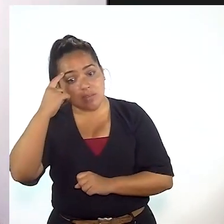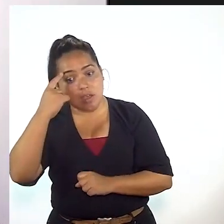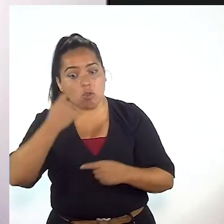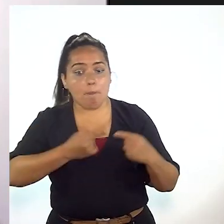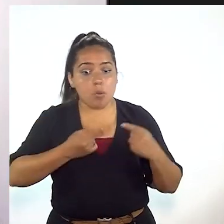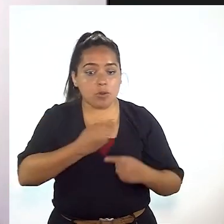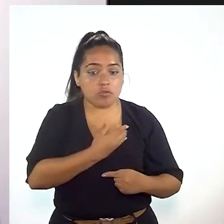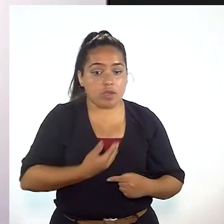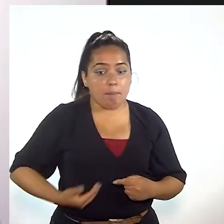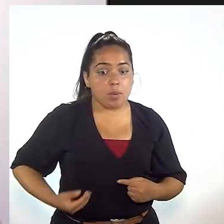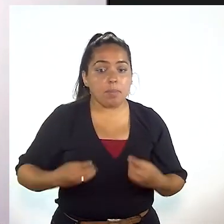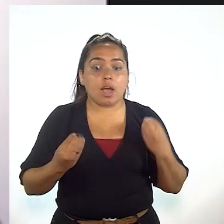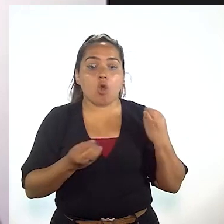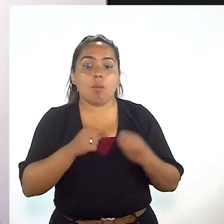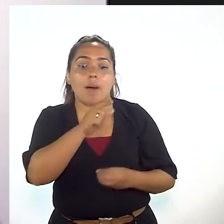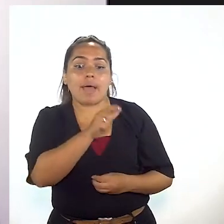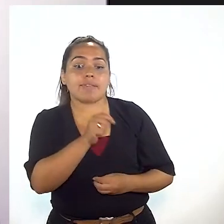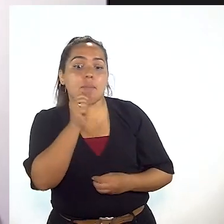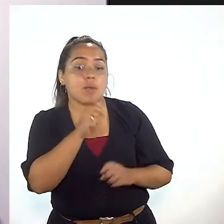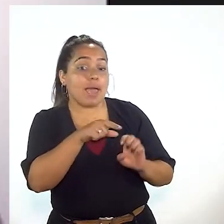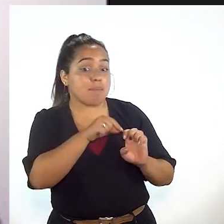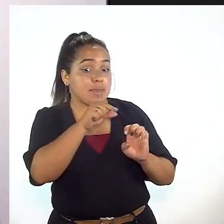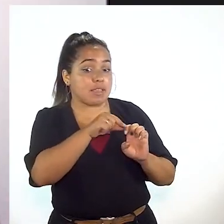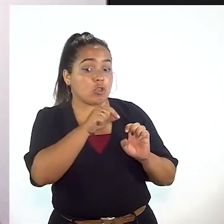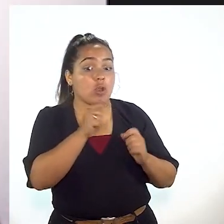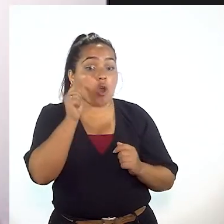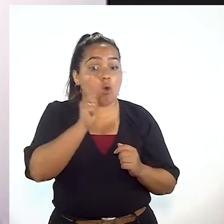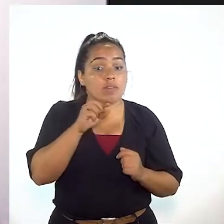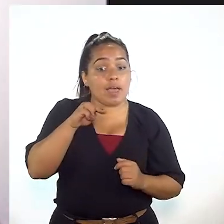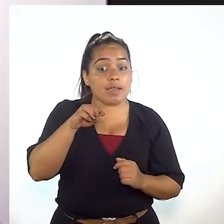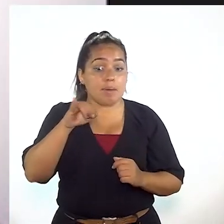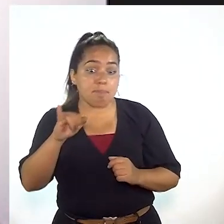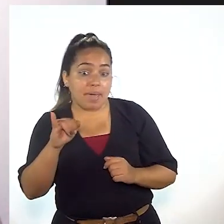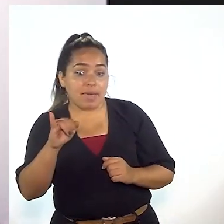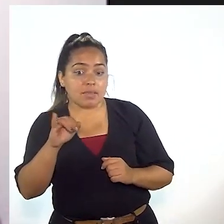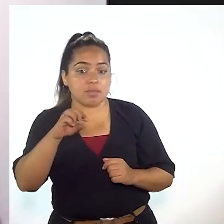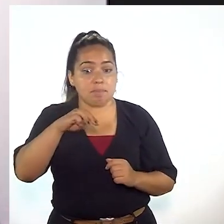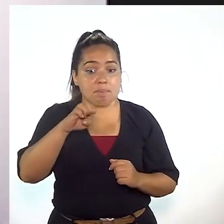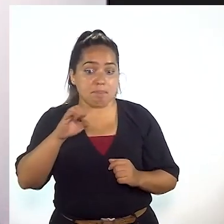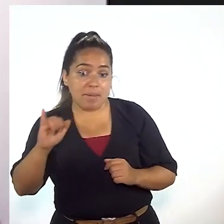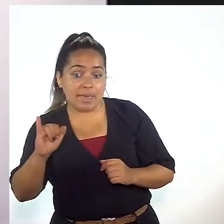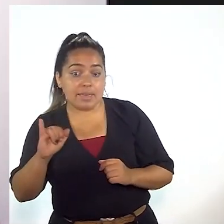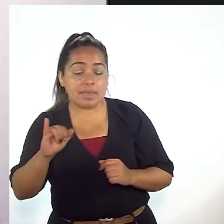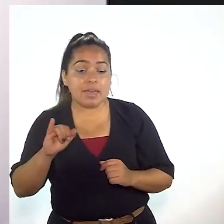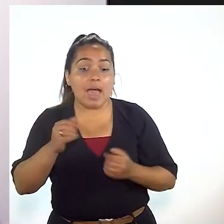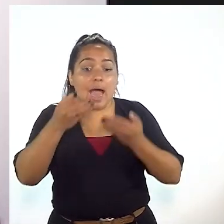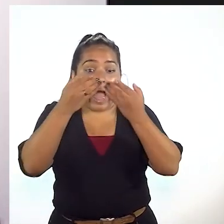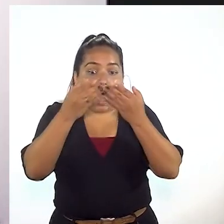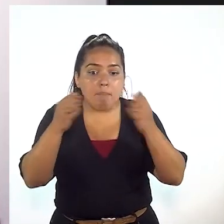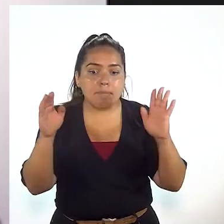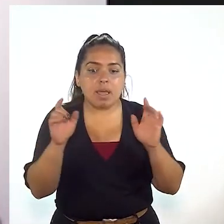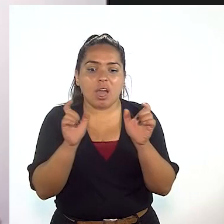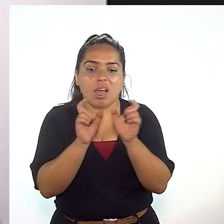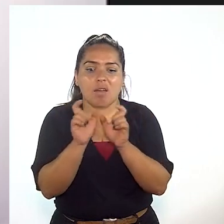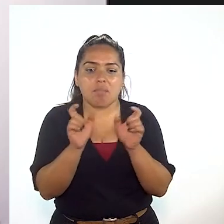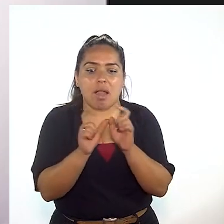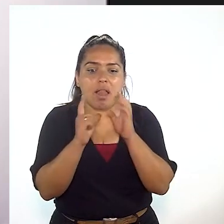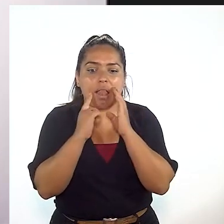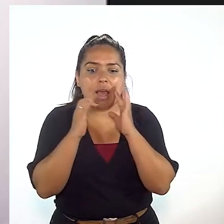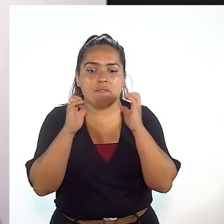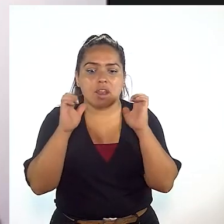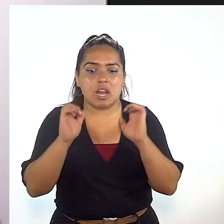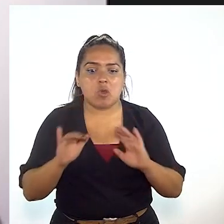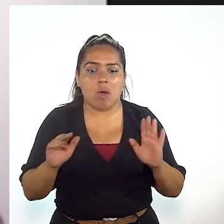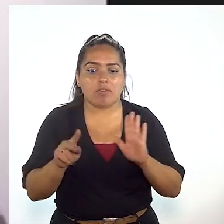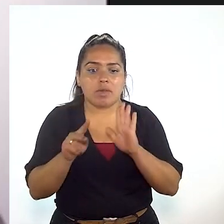estou falando na acessibilidade de internet também, políticas públicas pensando nisso, pensando de como é que essa mulher vai abrir um MEI que está lá numa